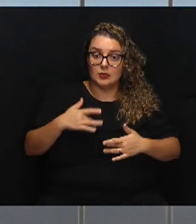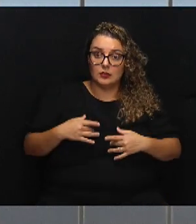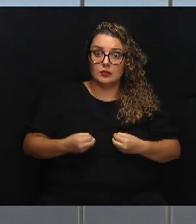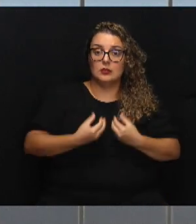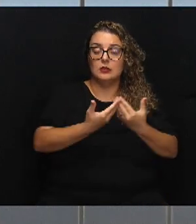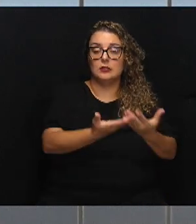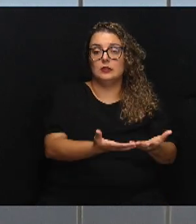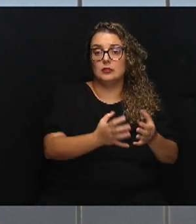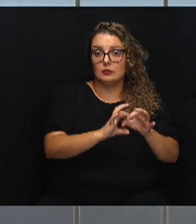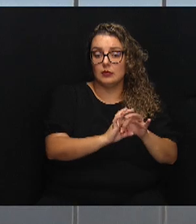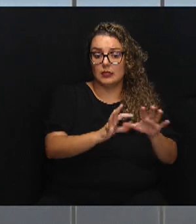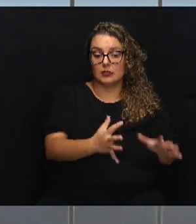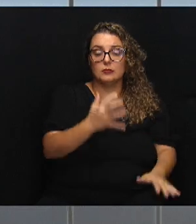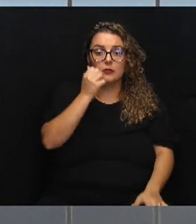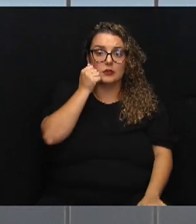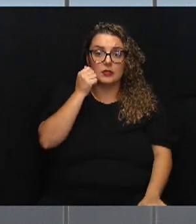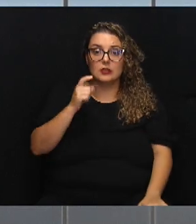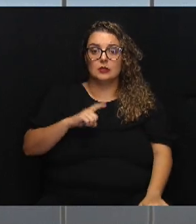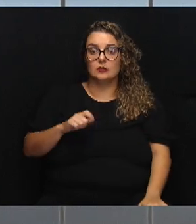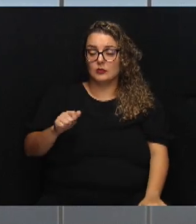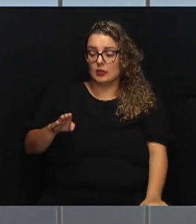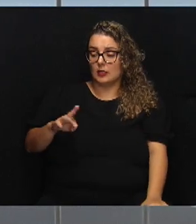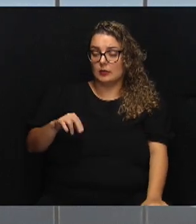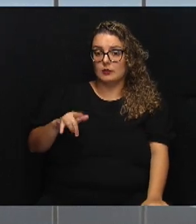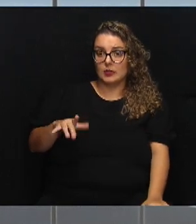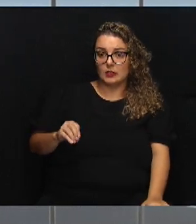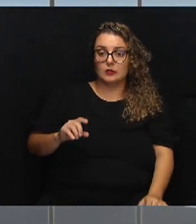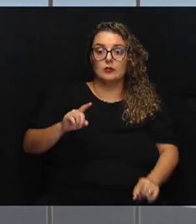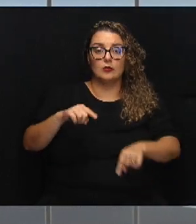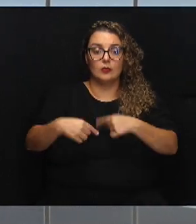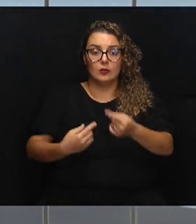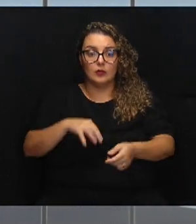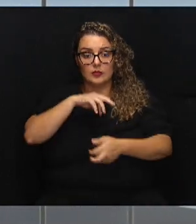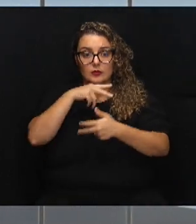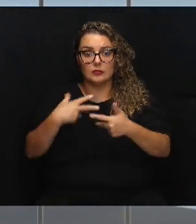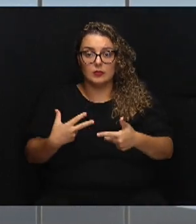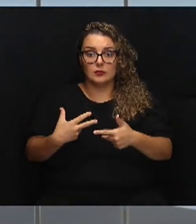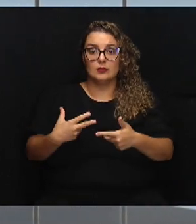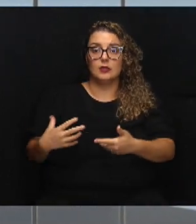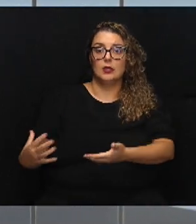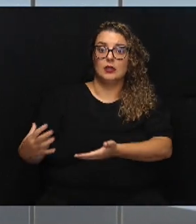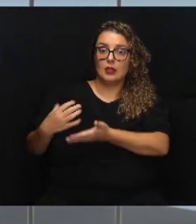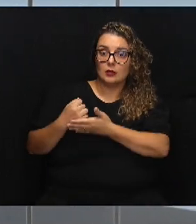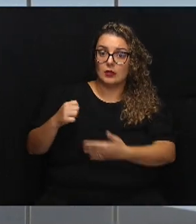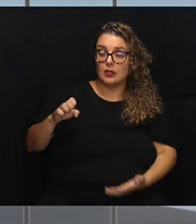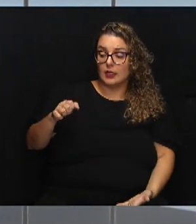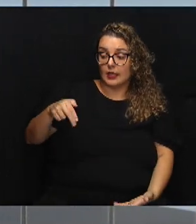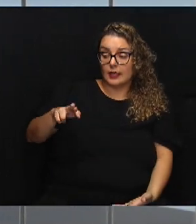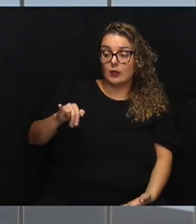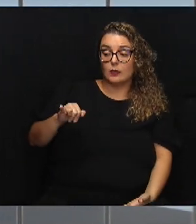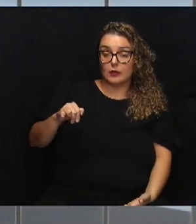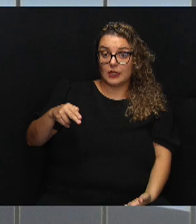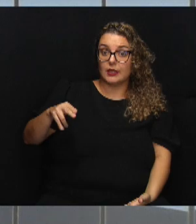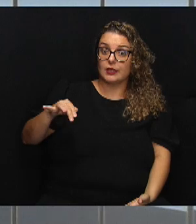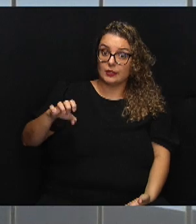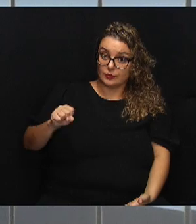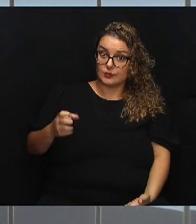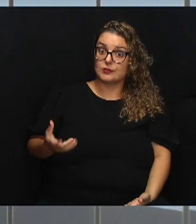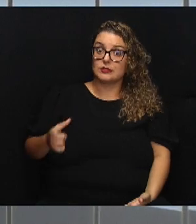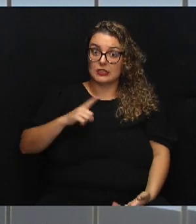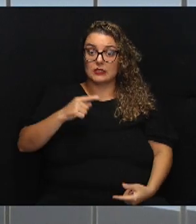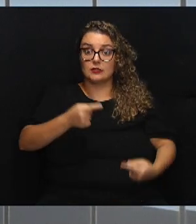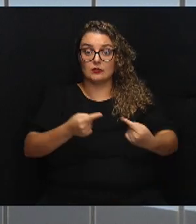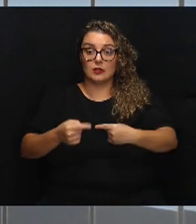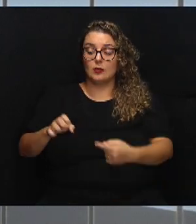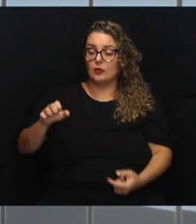adoção. A gente tem abrigo também, onde mantém outros animais. Recolhemos equinos da cidade. Hoje tem essa polêmica, né? Que os